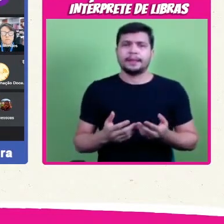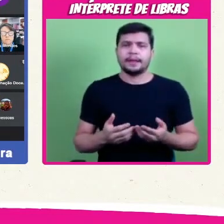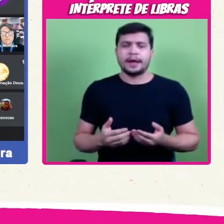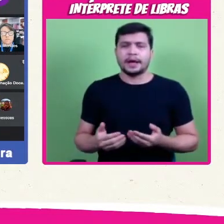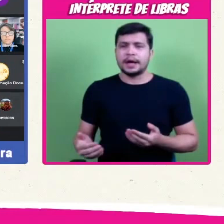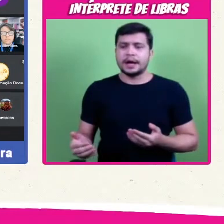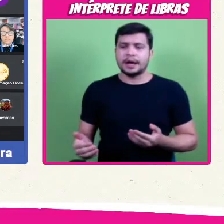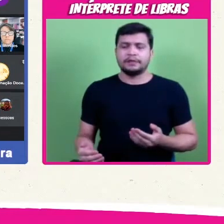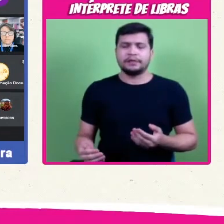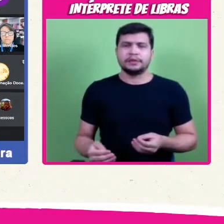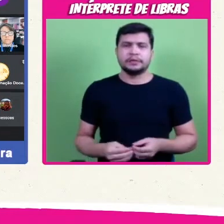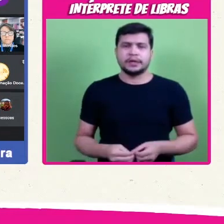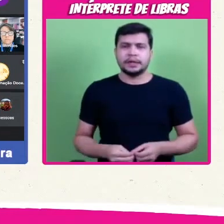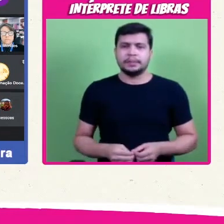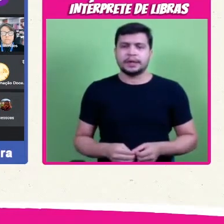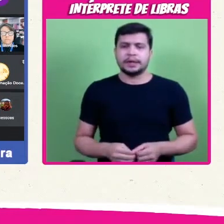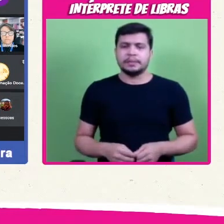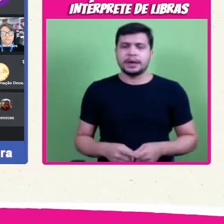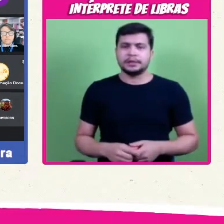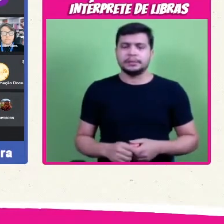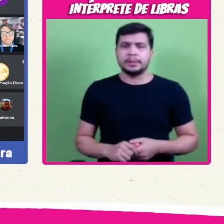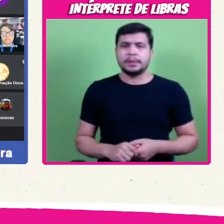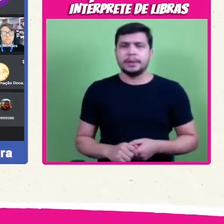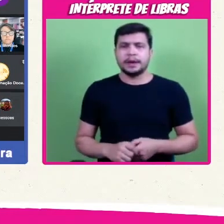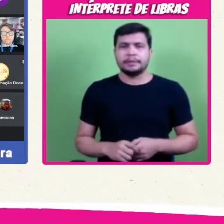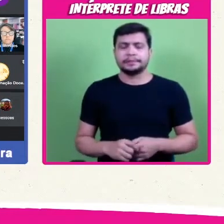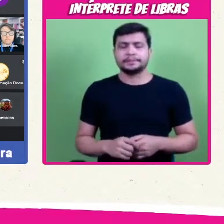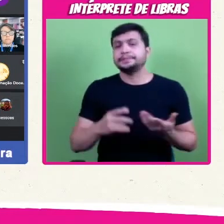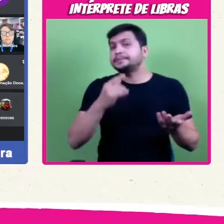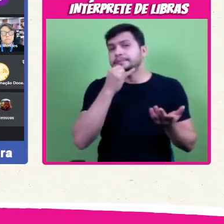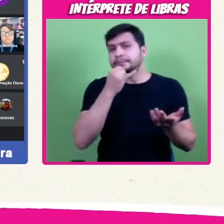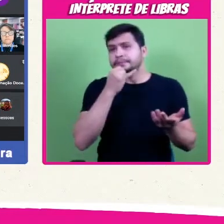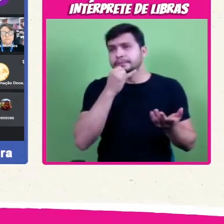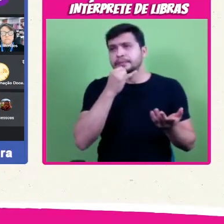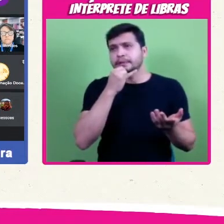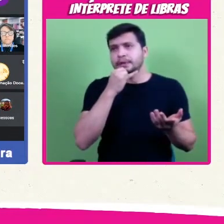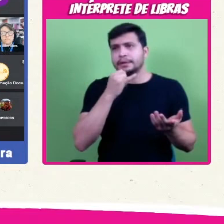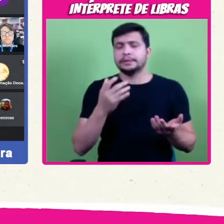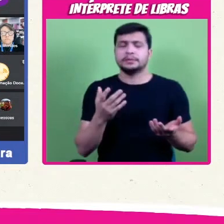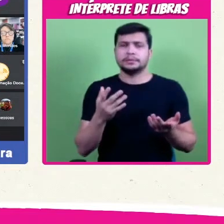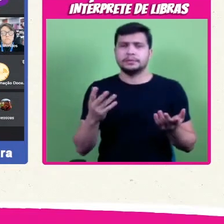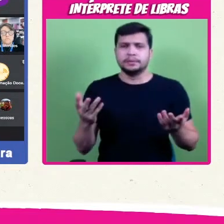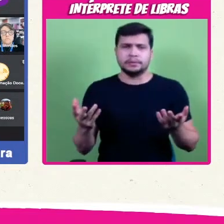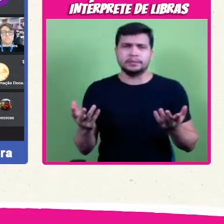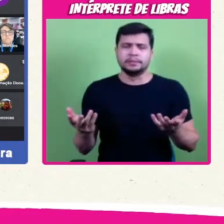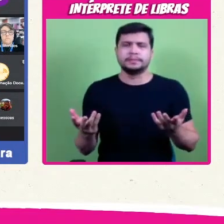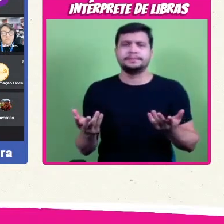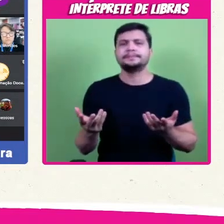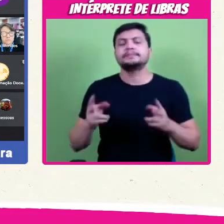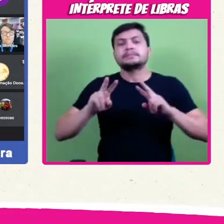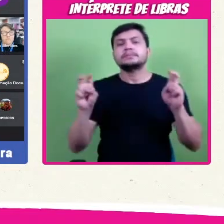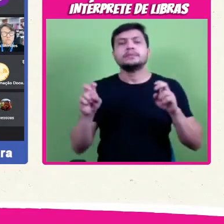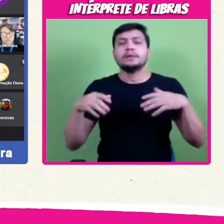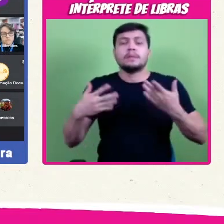os comportamentos, eles são baseados no gênero, e a sexualidade, por ser heterocompulsória, vai junto,